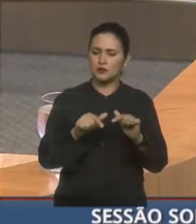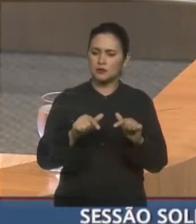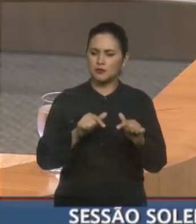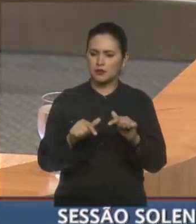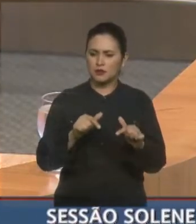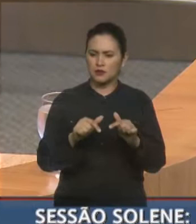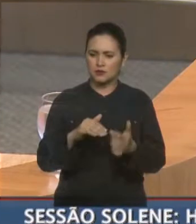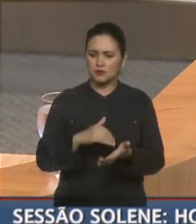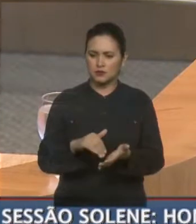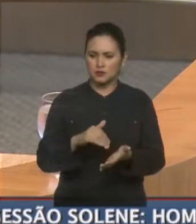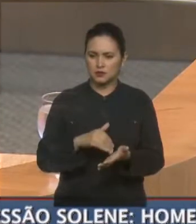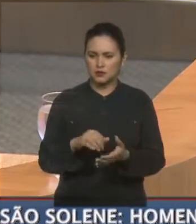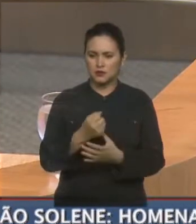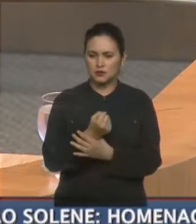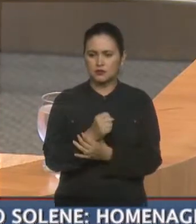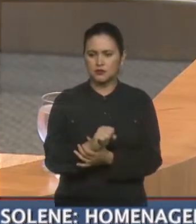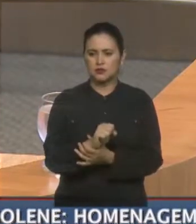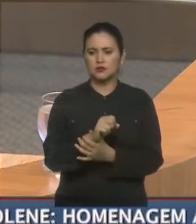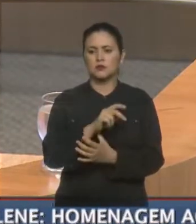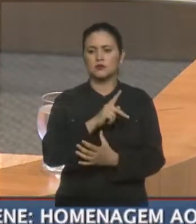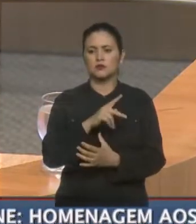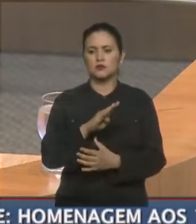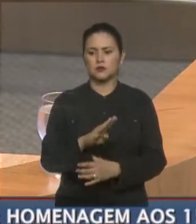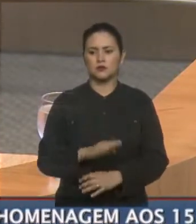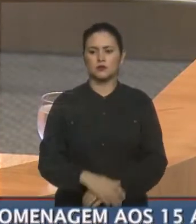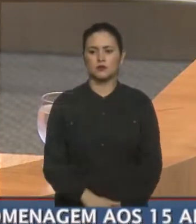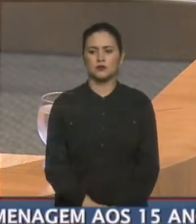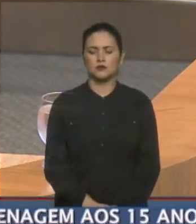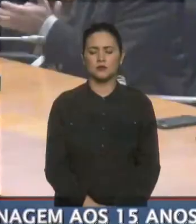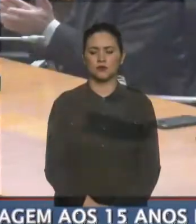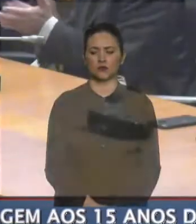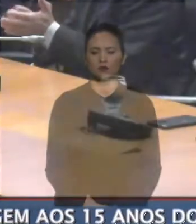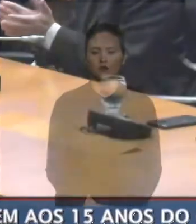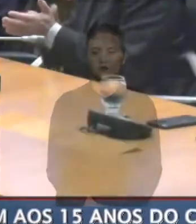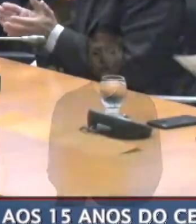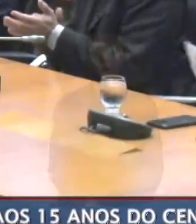Oficiais e todo o Sistema de Segurança Pública do Estado do Maranhão. Muito obrigado.